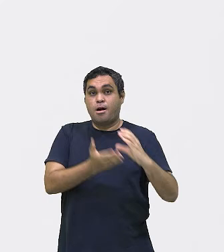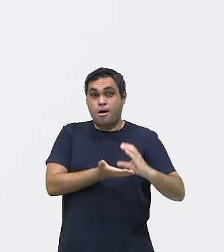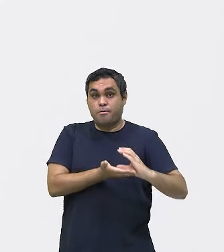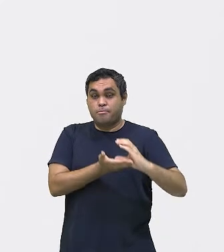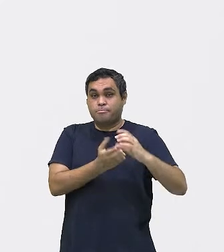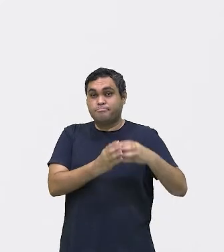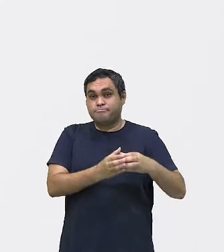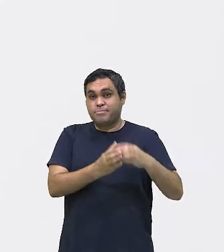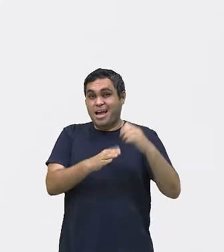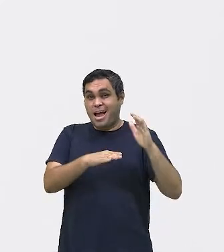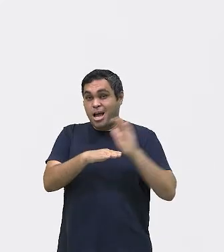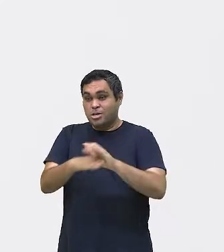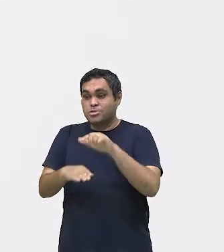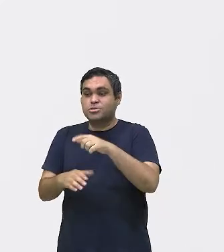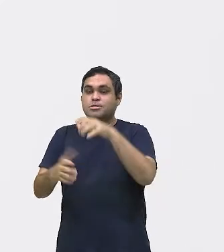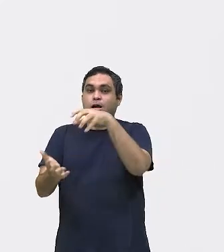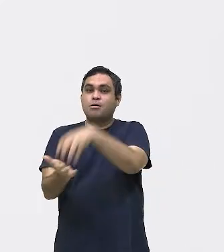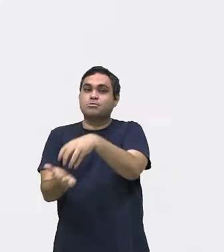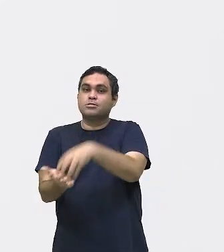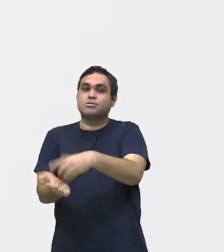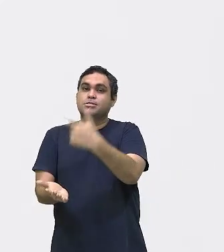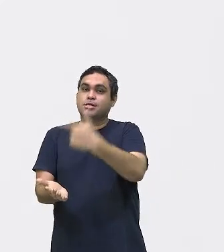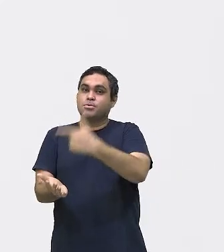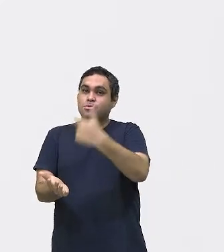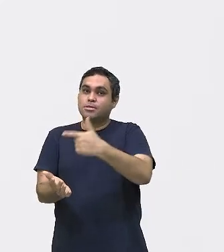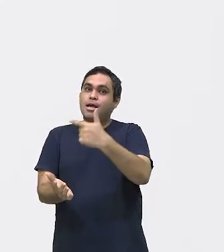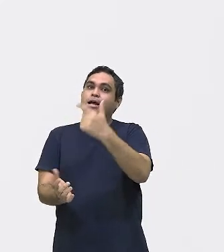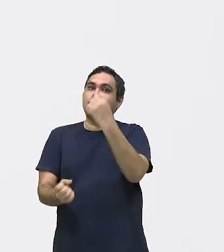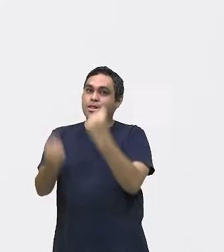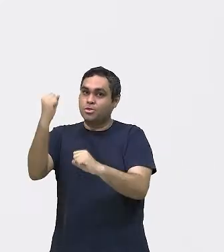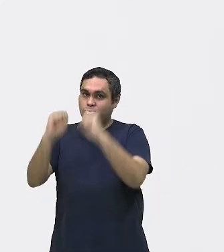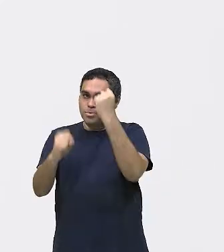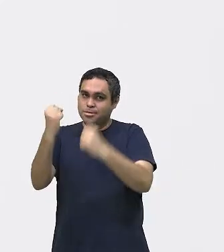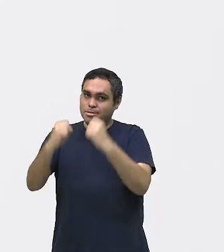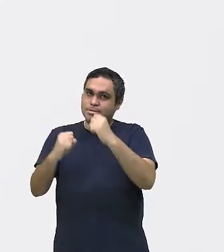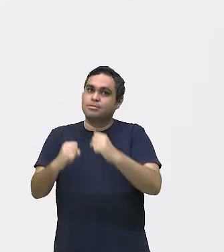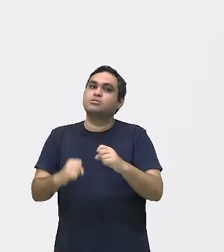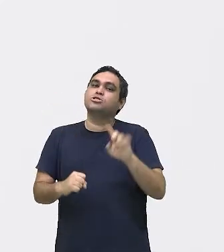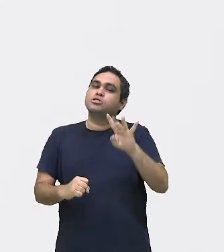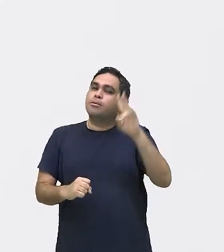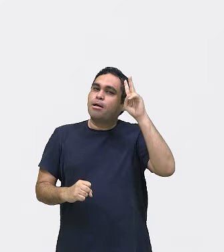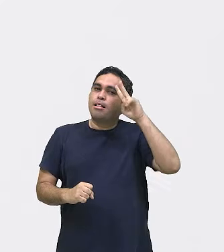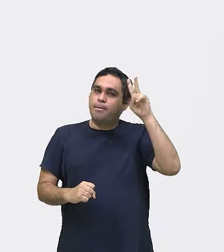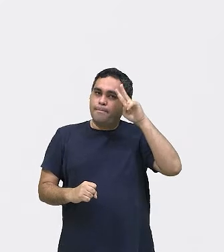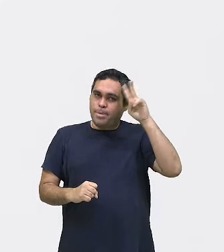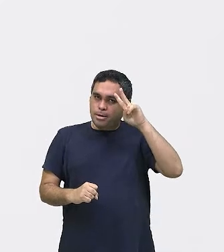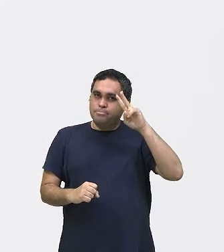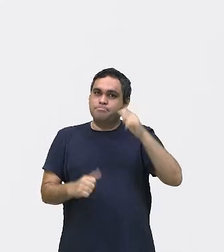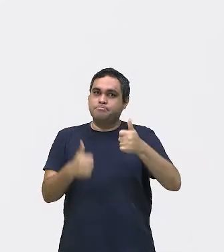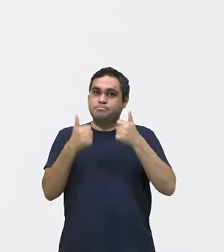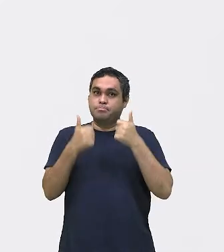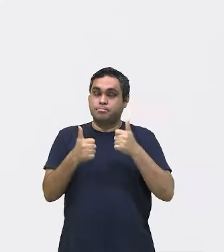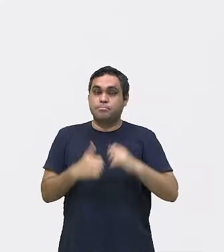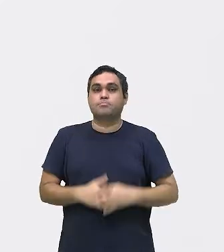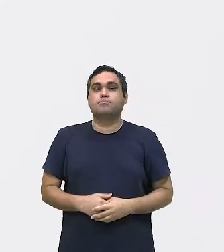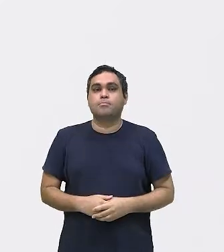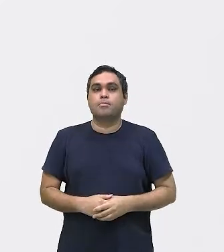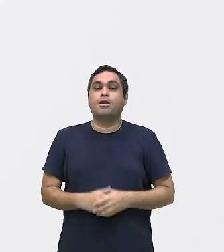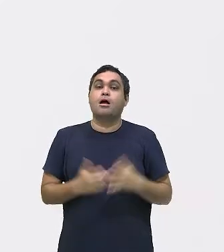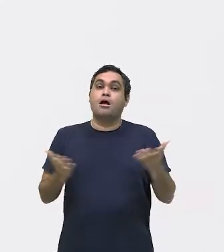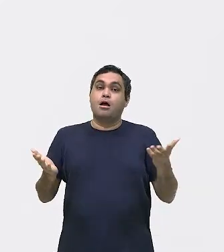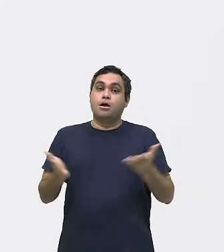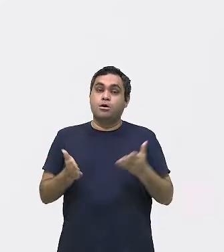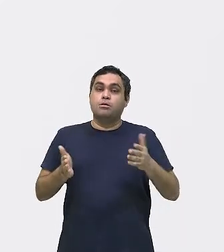atividades relacionadas à indústria, tá bom? Só aí para a gente relembrar as atividades econômicas. Então, vamos